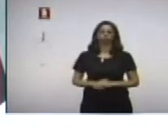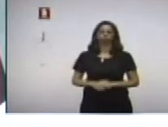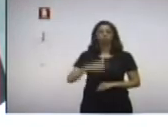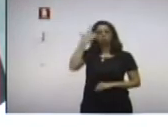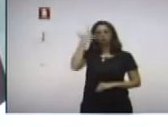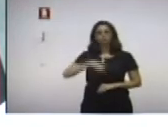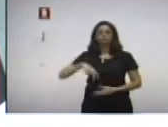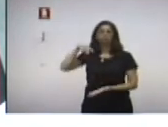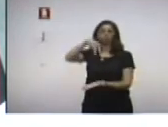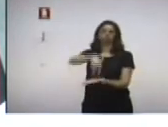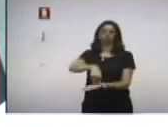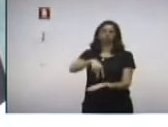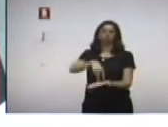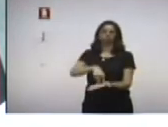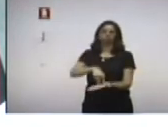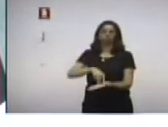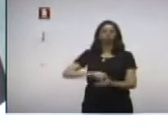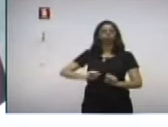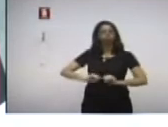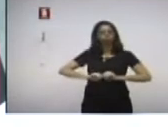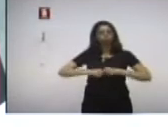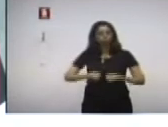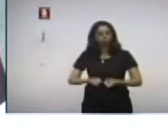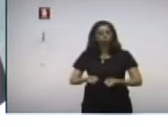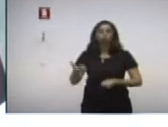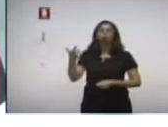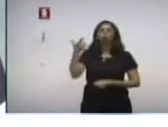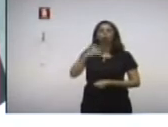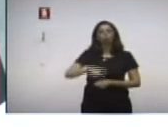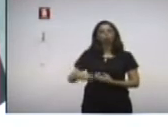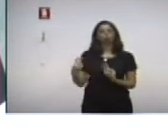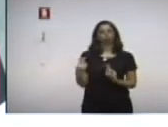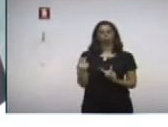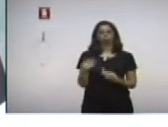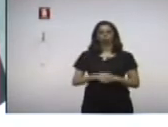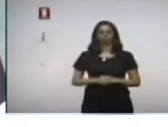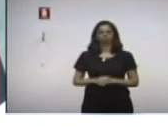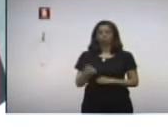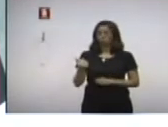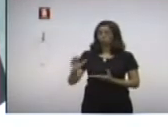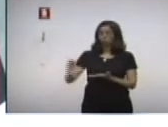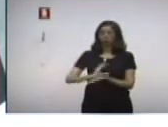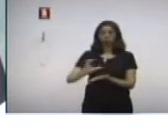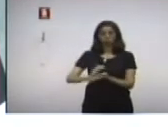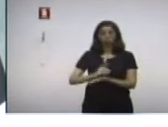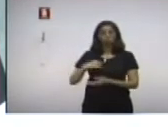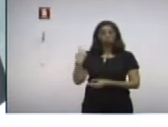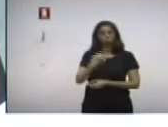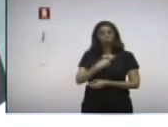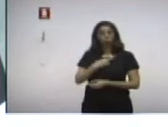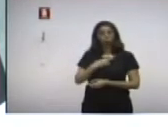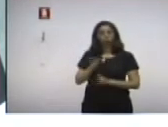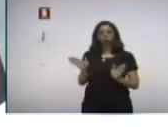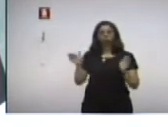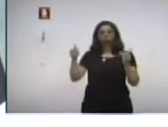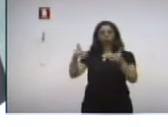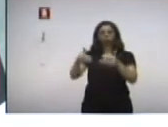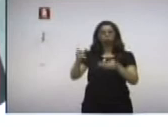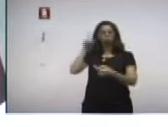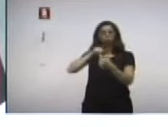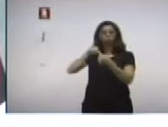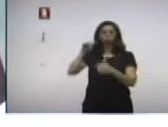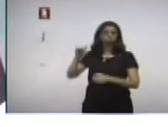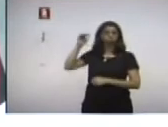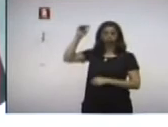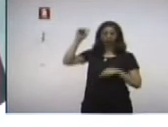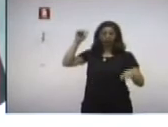orçamento anterior mas continuamos com o orçamento e ter estimado e nós continuamos ainda dentro da